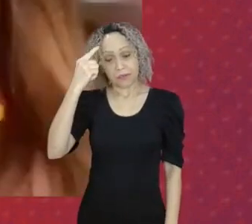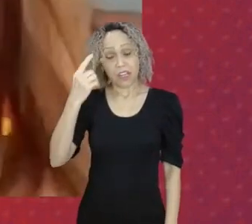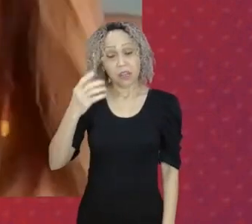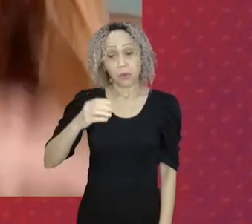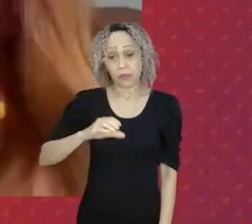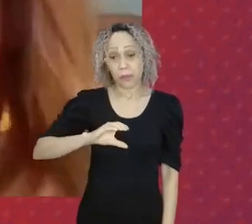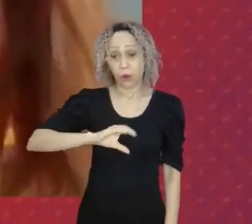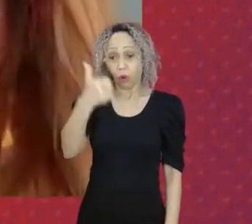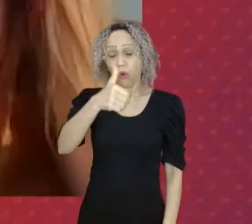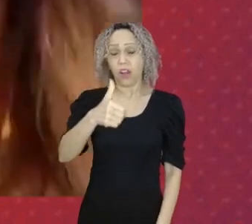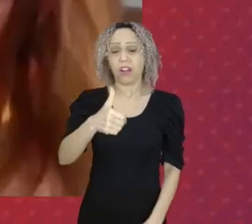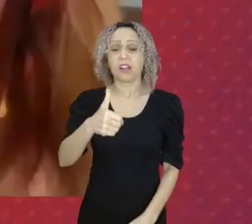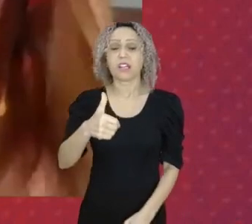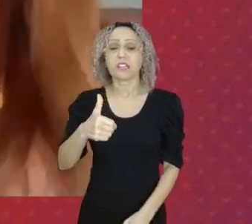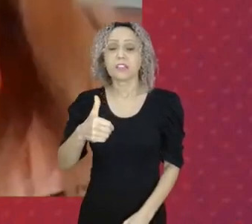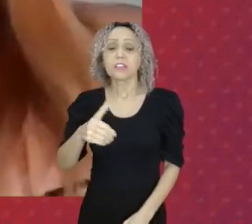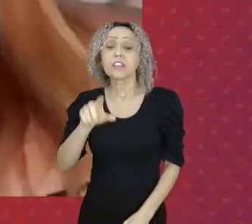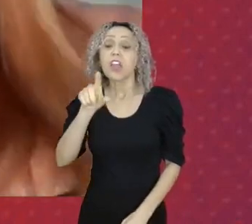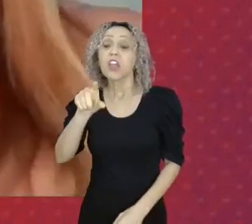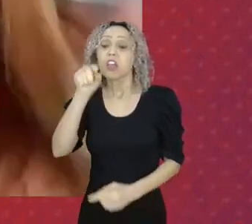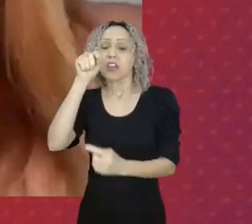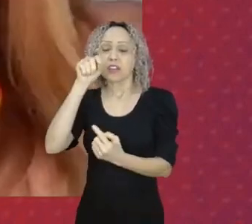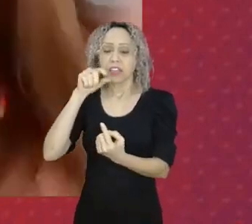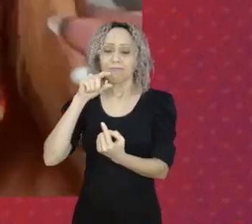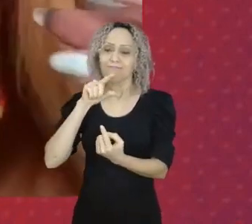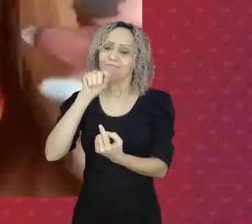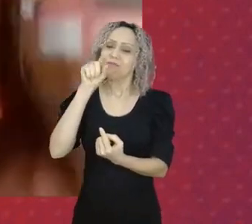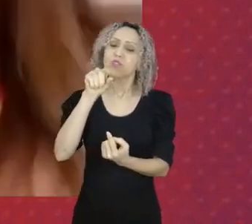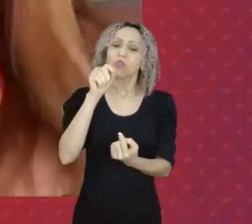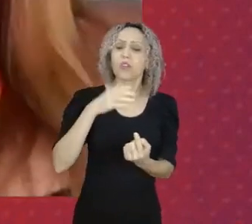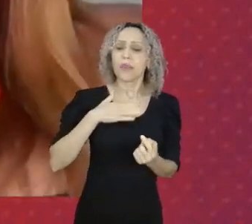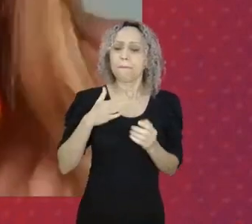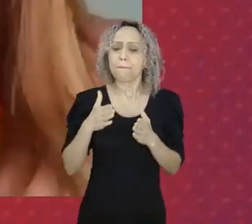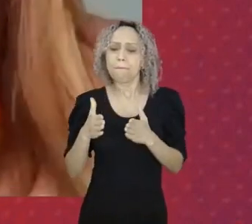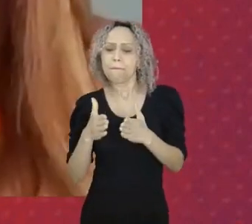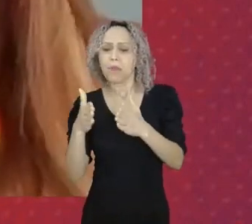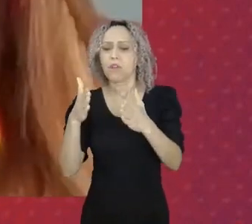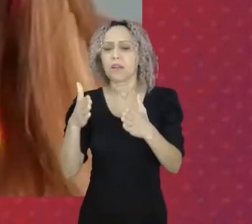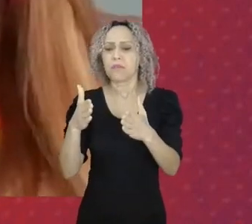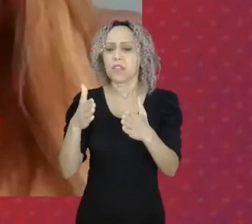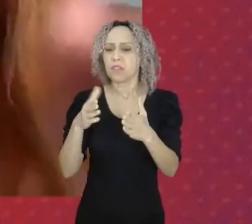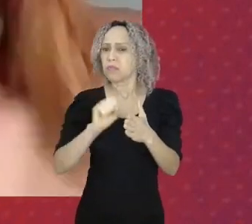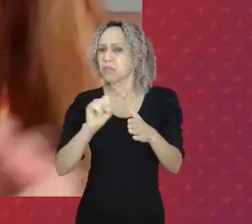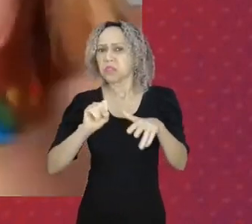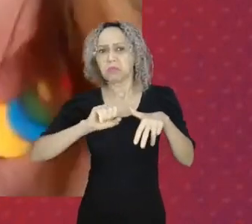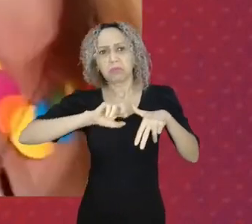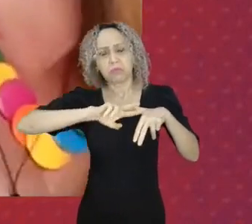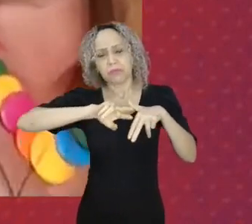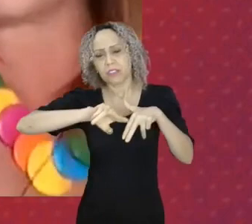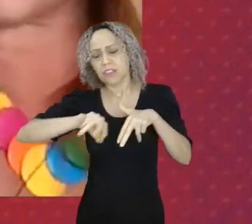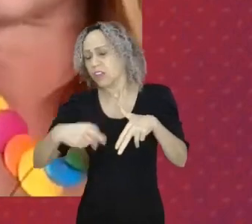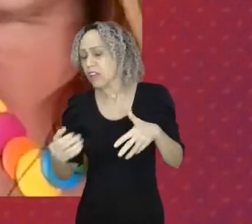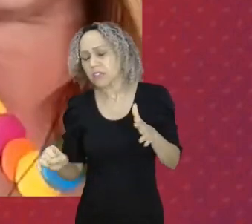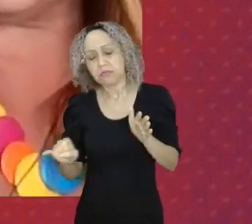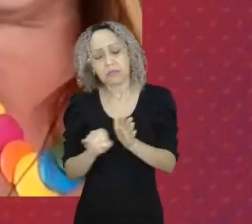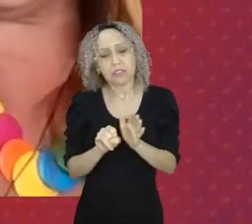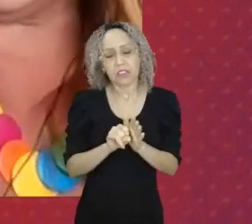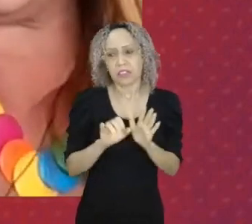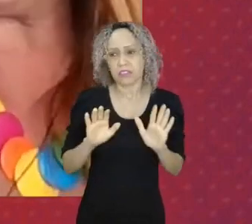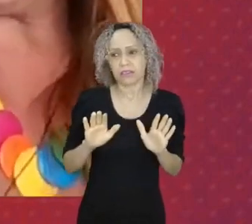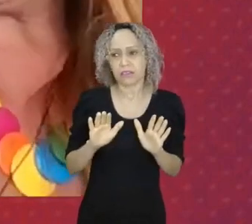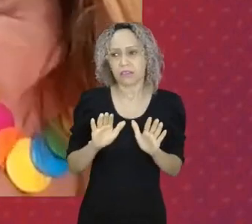pública, ela é construída para homens e mulheres cisgêneros, que é o contrário de